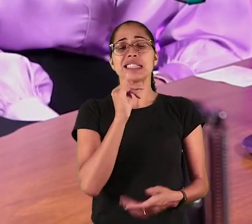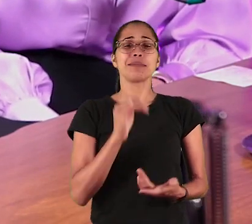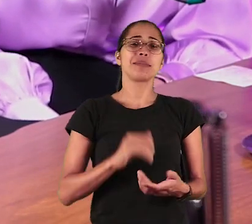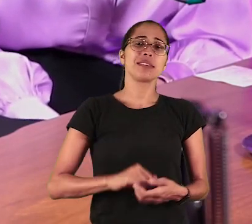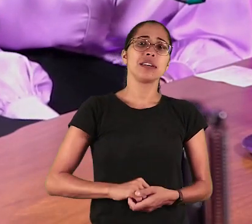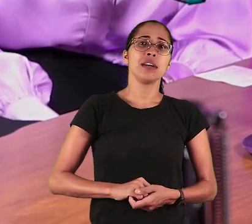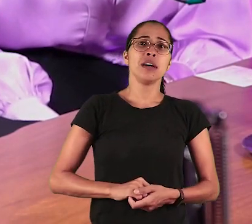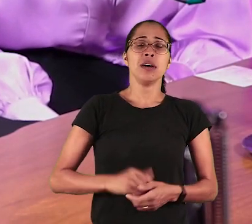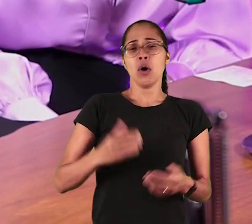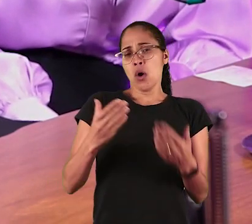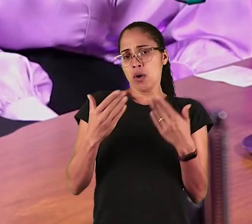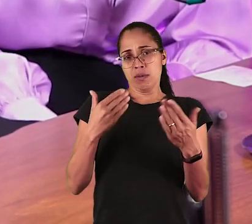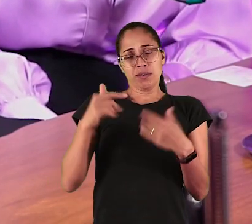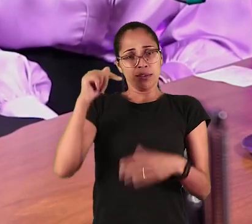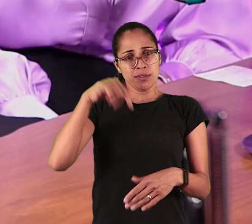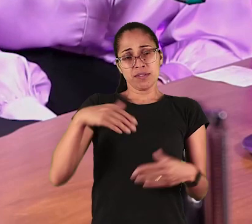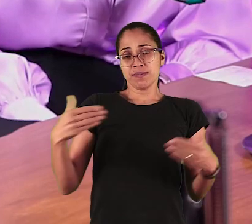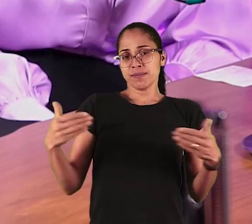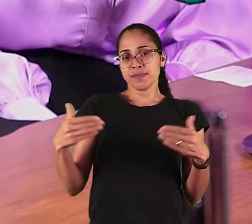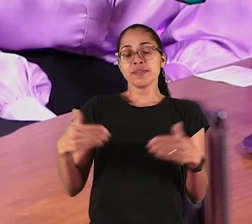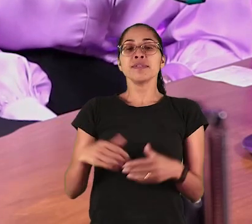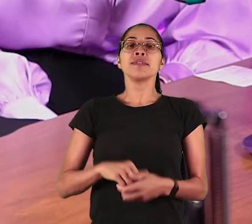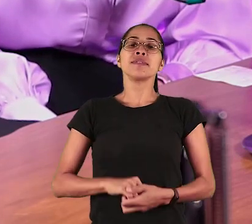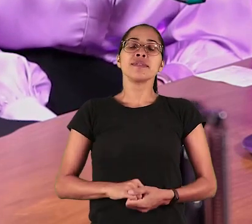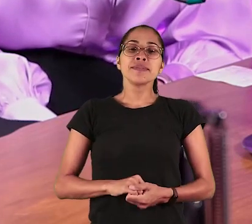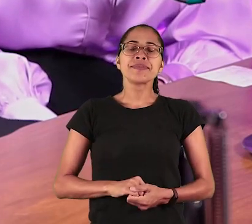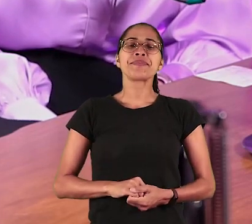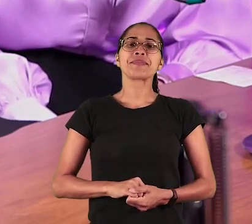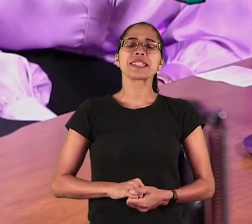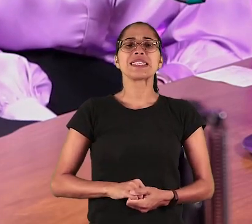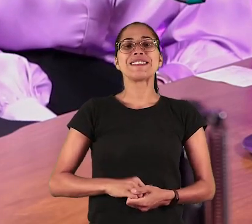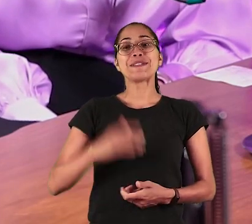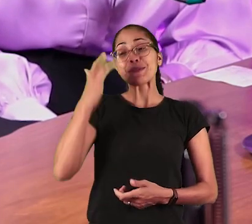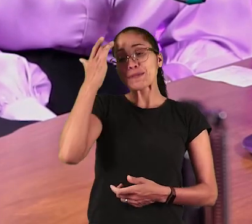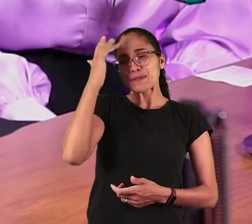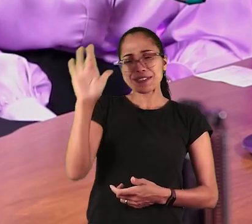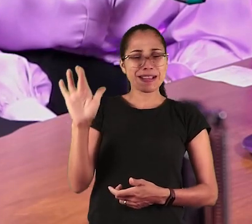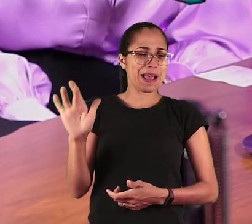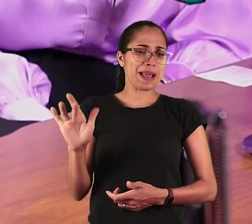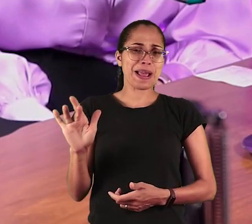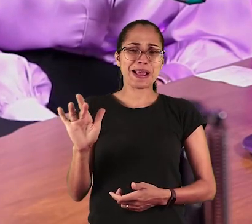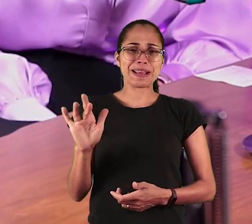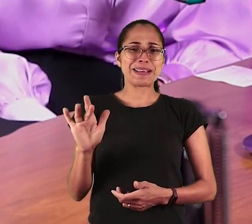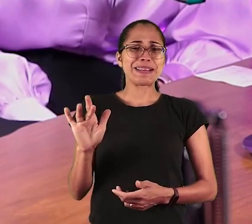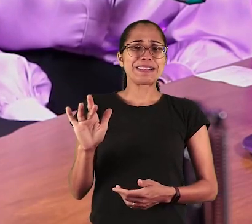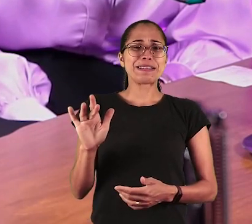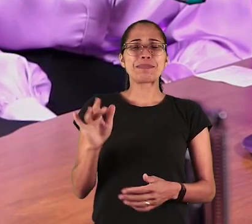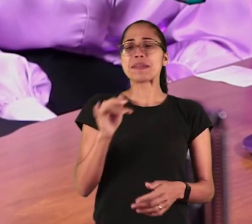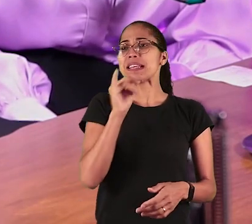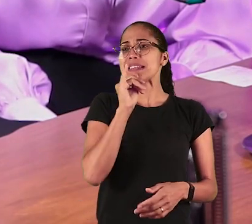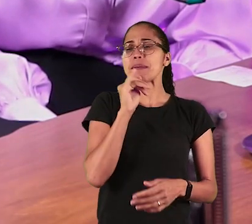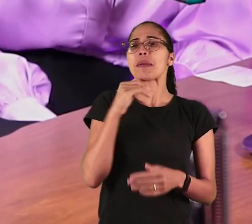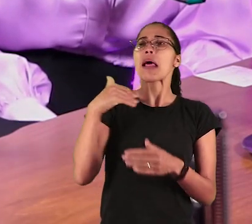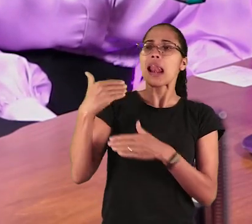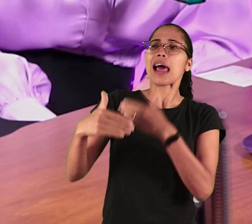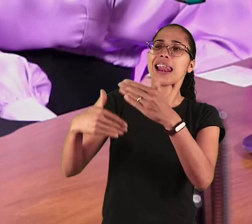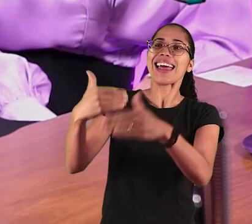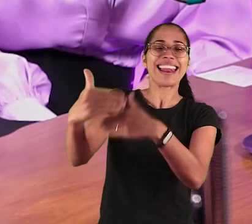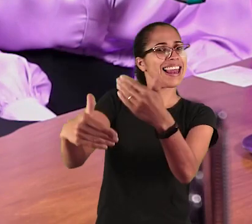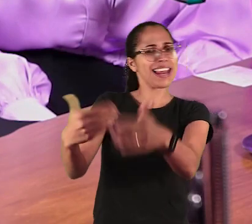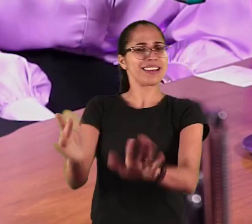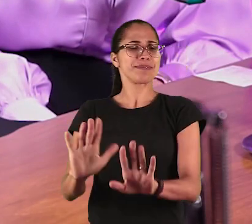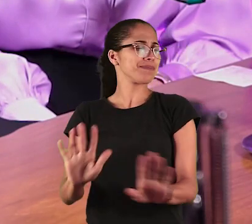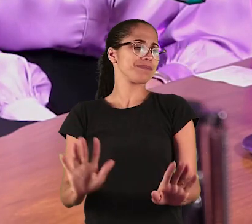a gente conversou um pouco isso antes de começar aqui no nosso aquecimento a gente nem sabia a gente seguiu um modelo e foi